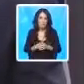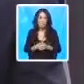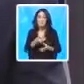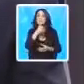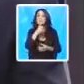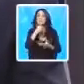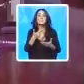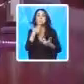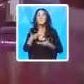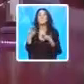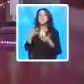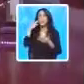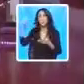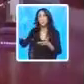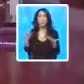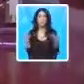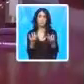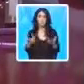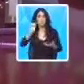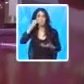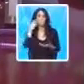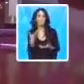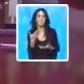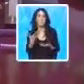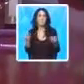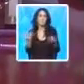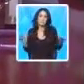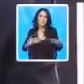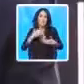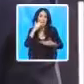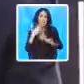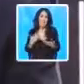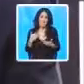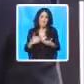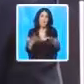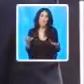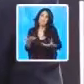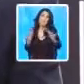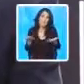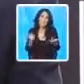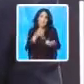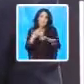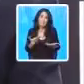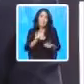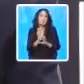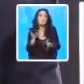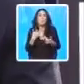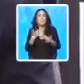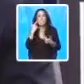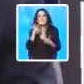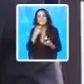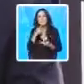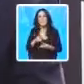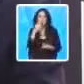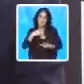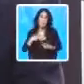uma decisão de pedido de ajuda externa e com isso penalizar com o tipo de medidas mais gravosas que se vão ter de adotar apenas para não ter de reconhecer